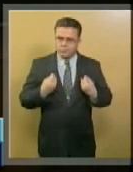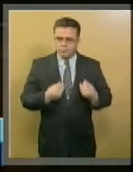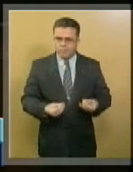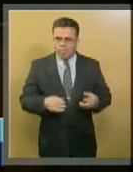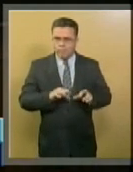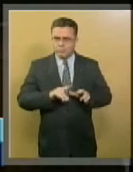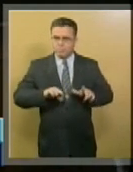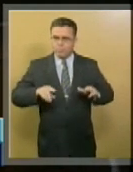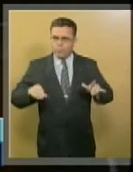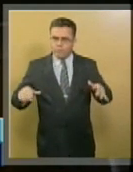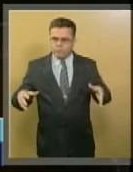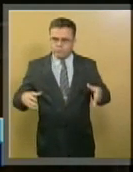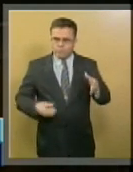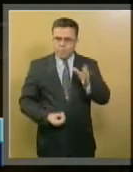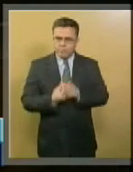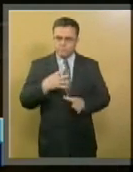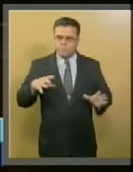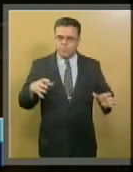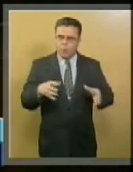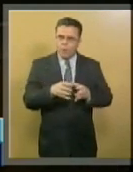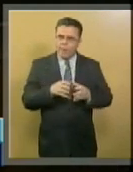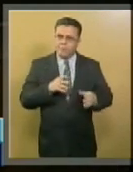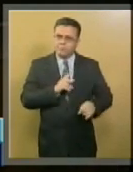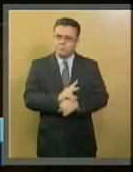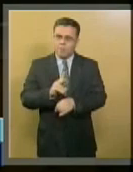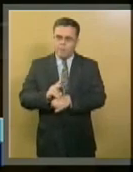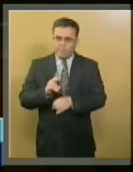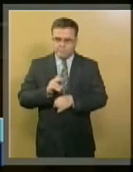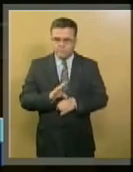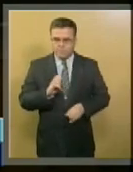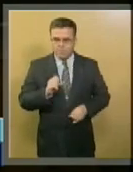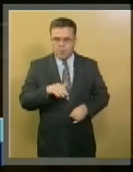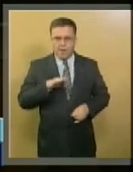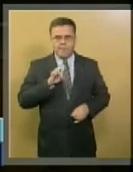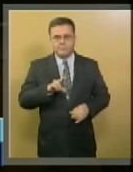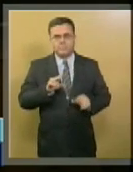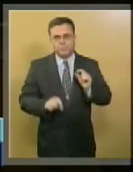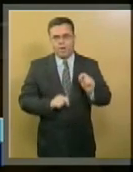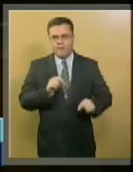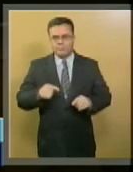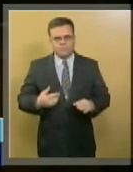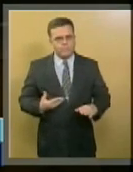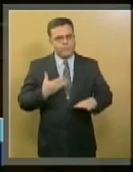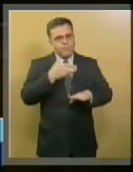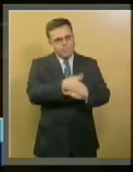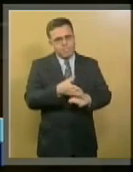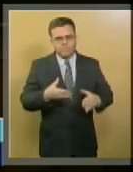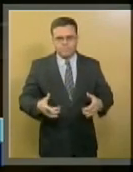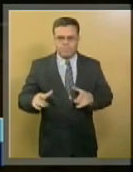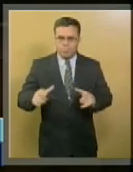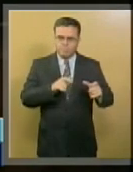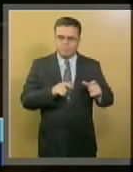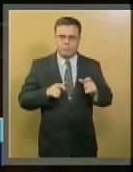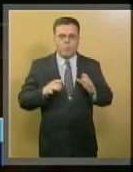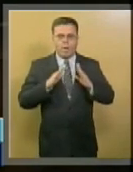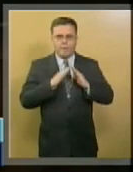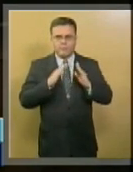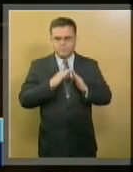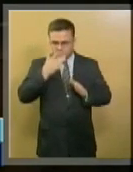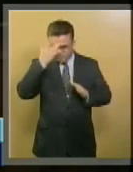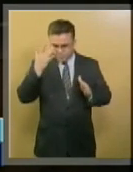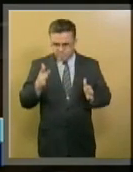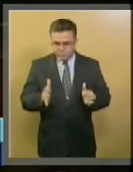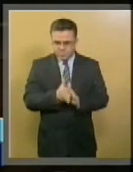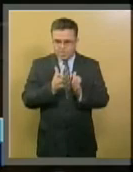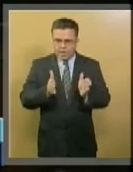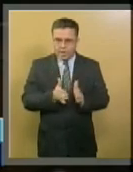uma Kombi, montou o sistema Combicho, que é uma espécie de SAMU veterinário para ir buscar nas residências das pessoas mais humildes